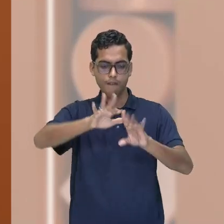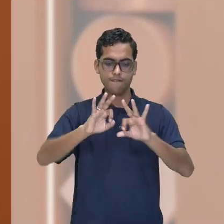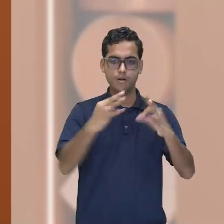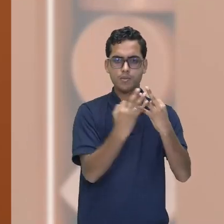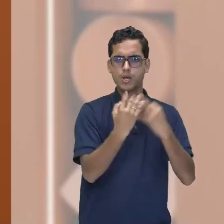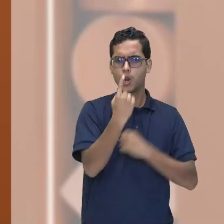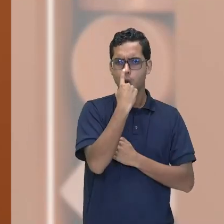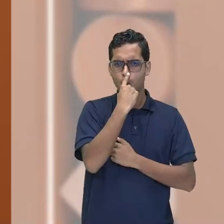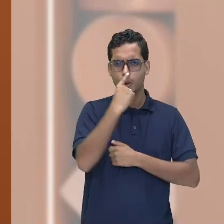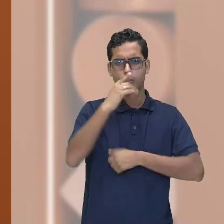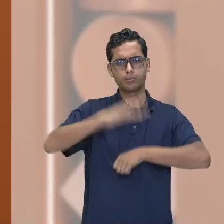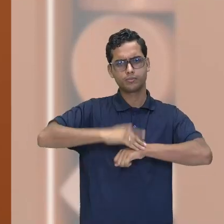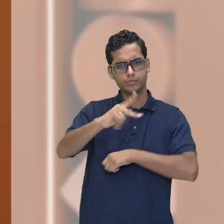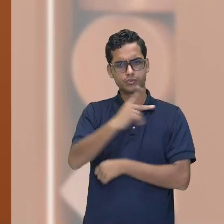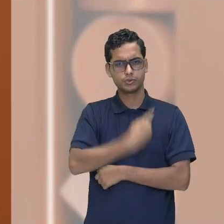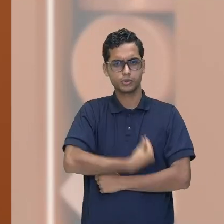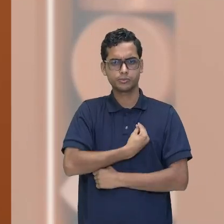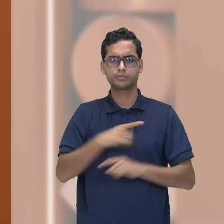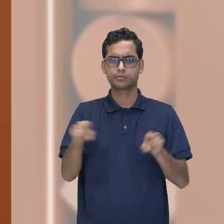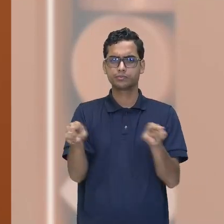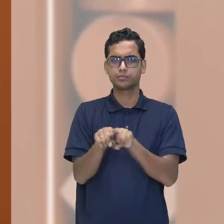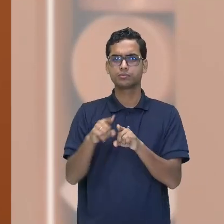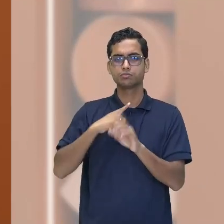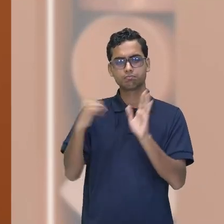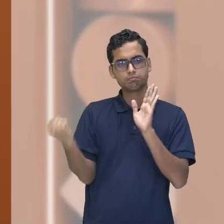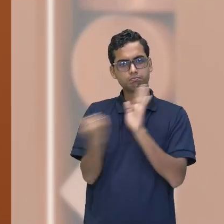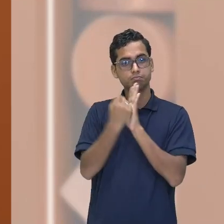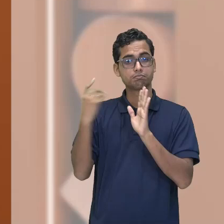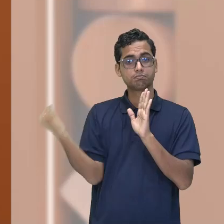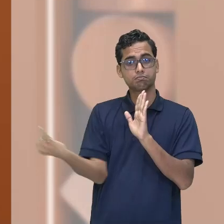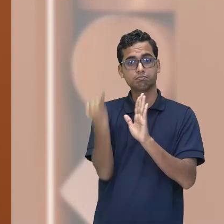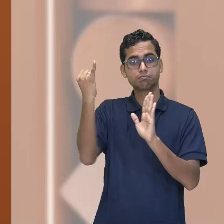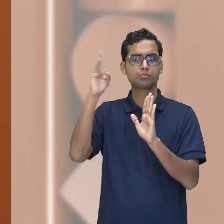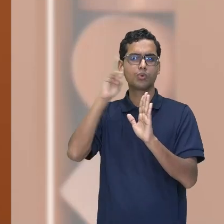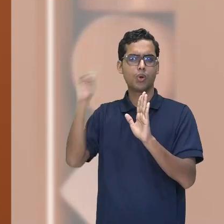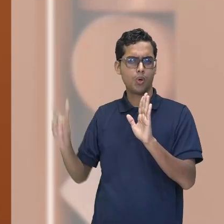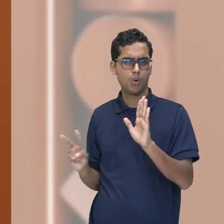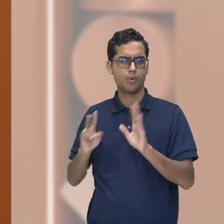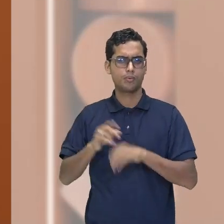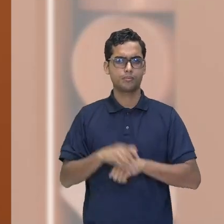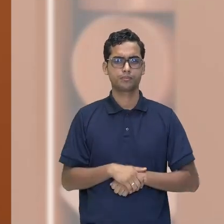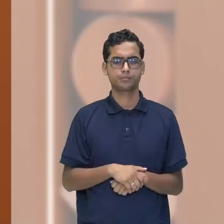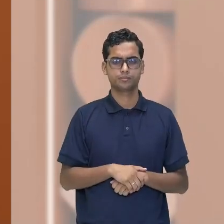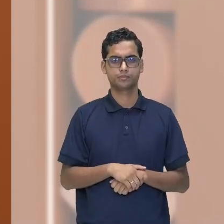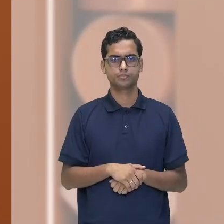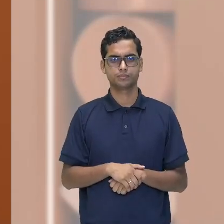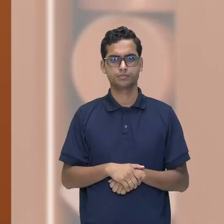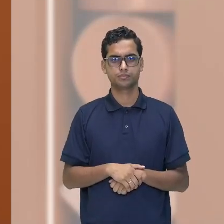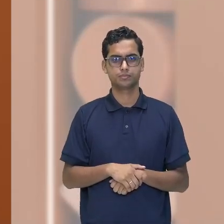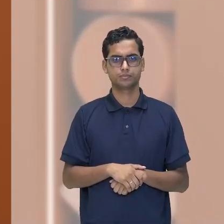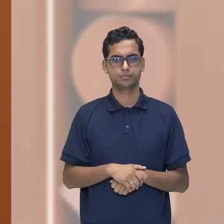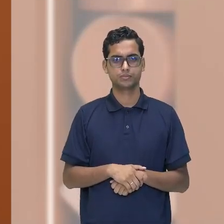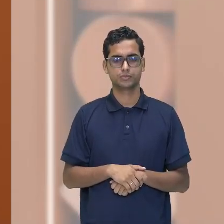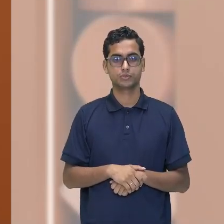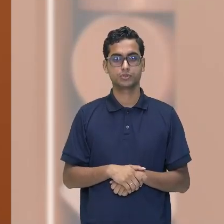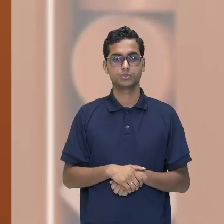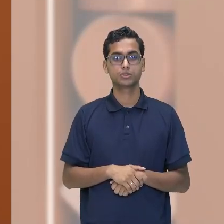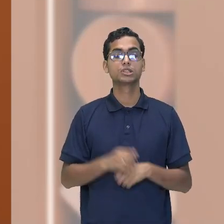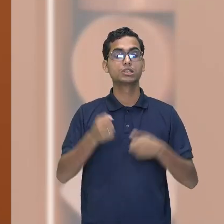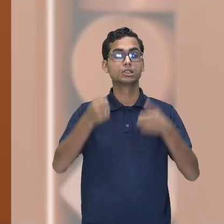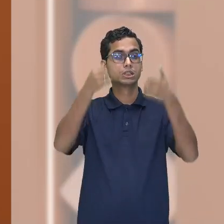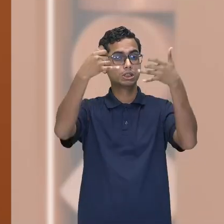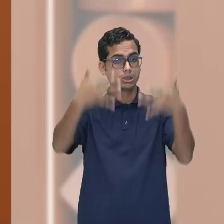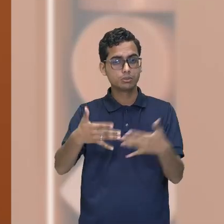vocês. São fatos importantes históricos? São, porque são os fatos que contam a sua história, são fatos que